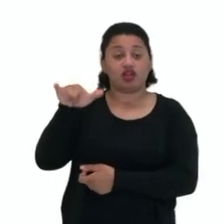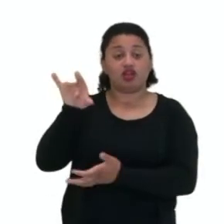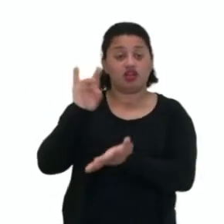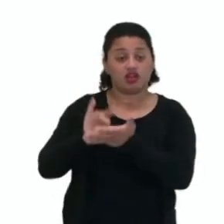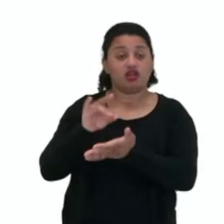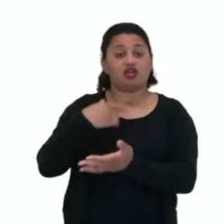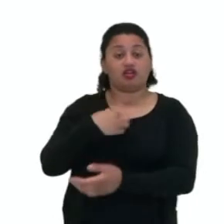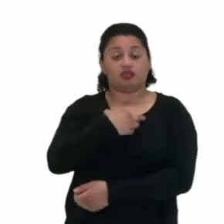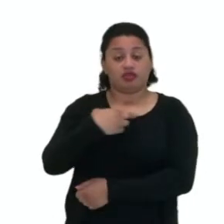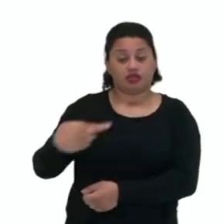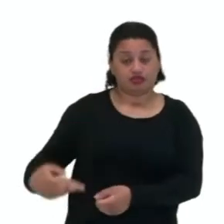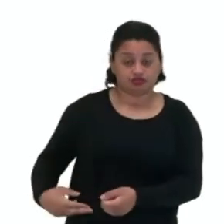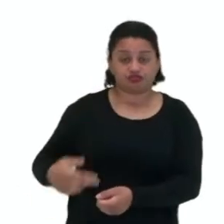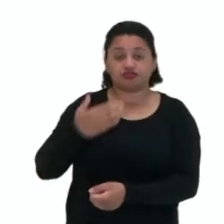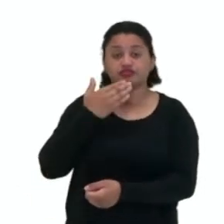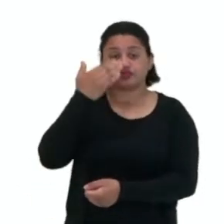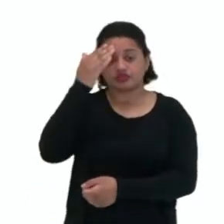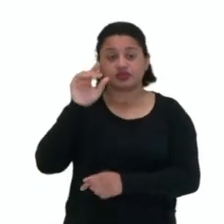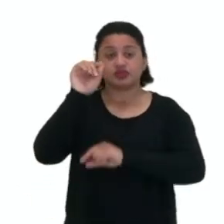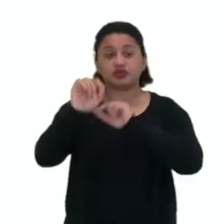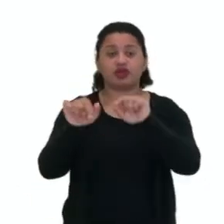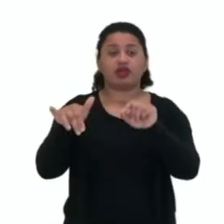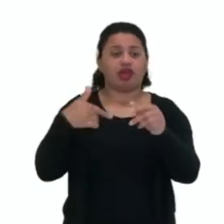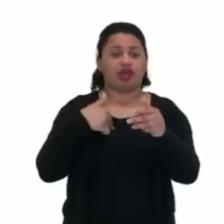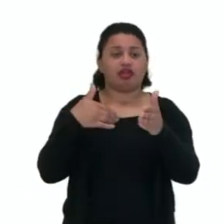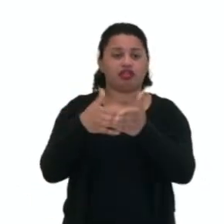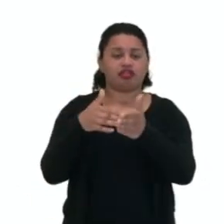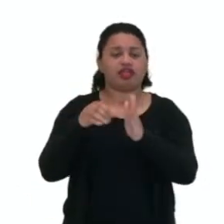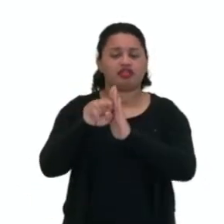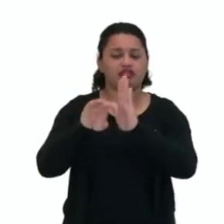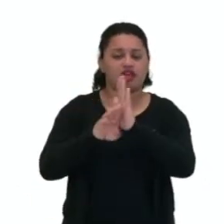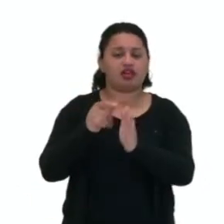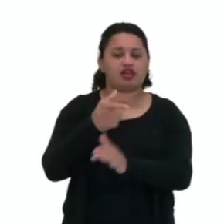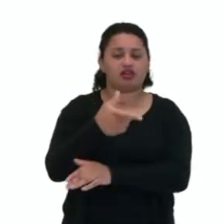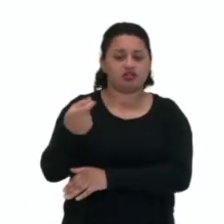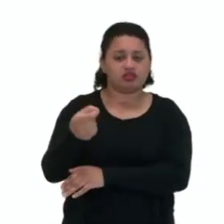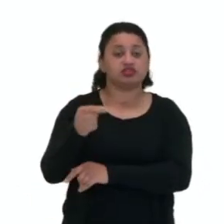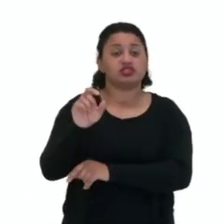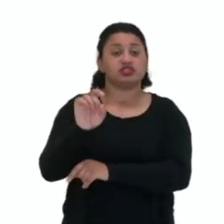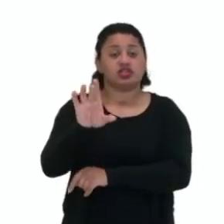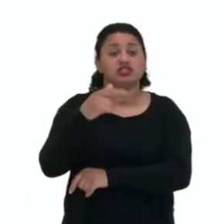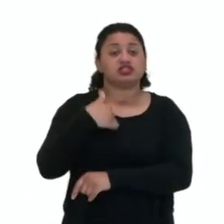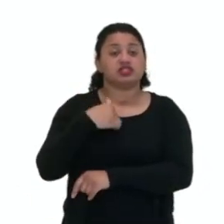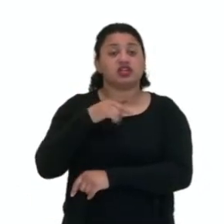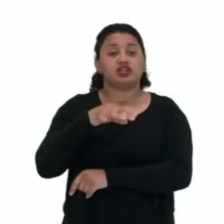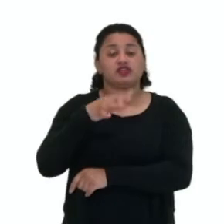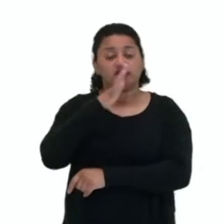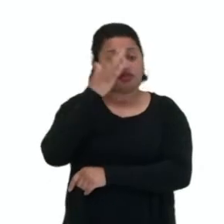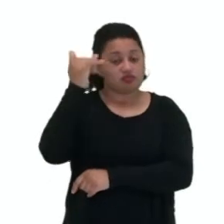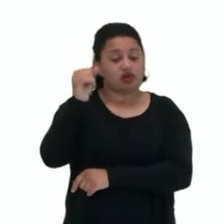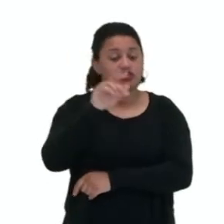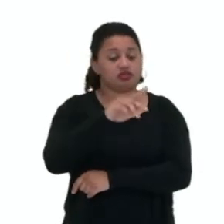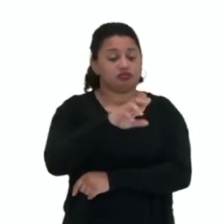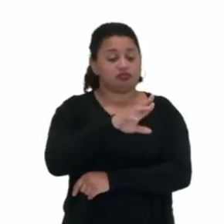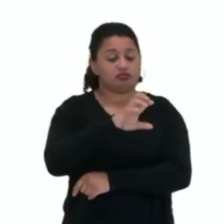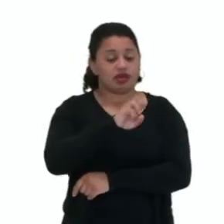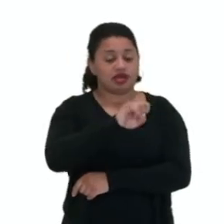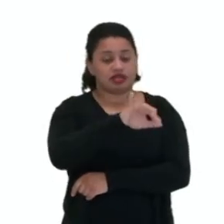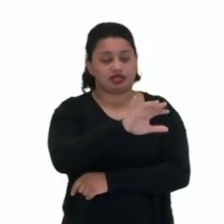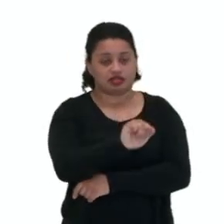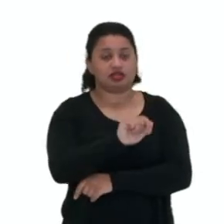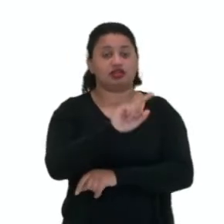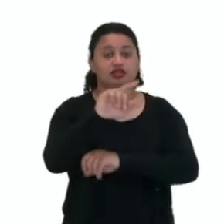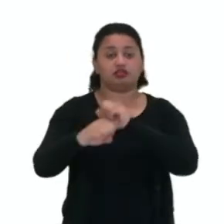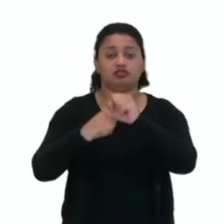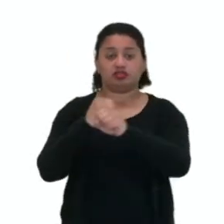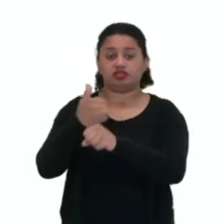república islâmica, conhecida até a primeira metade do século XX apenas como Pérsia. Em 1979, houve